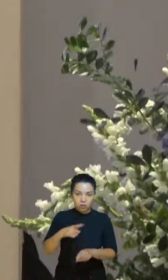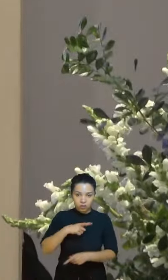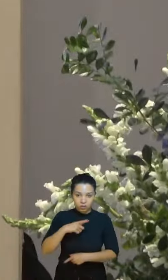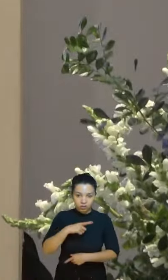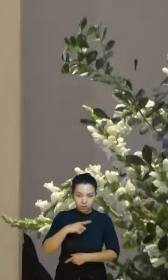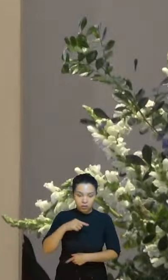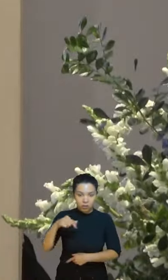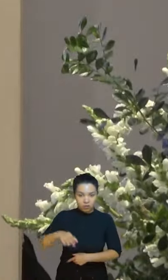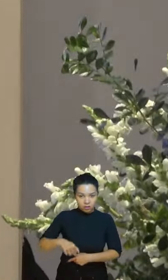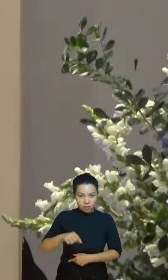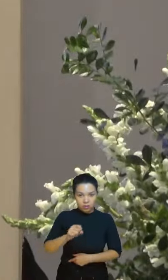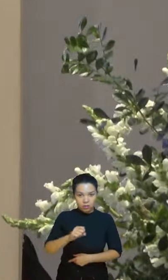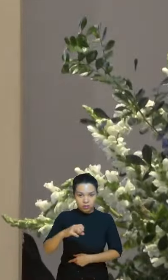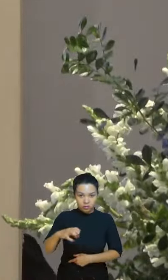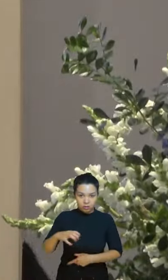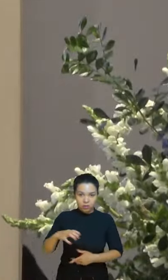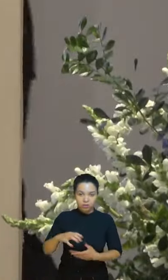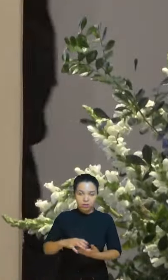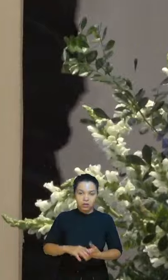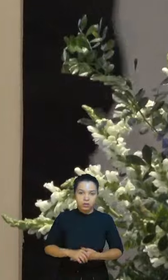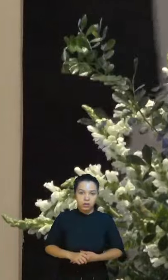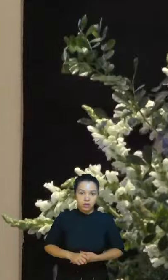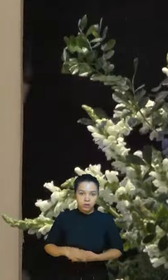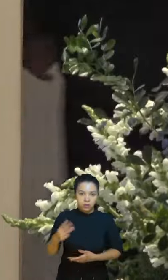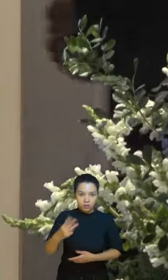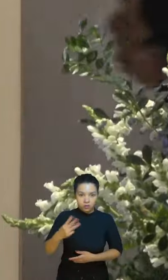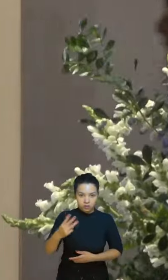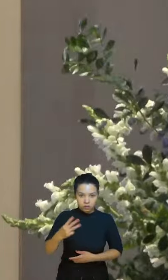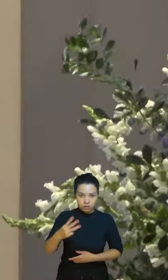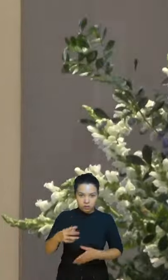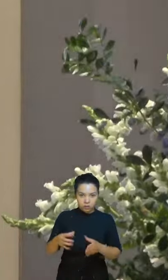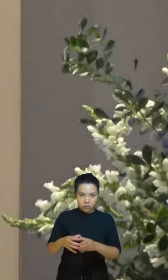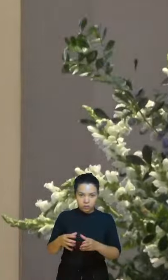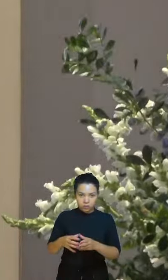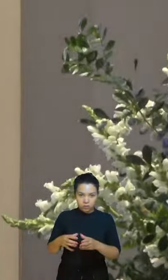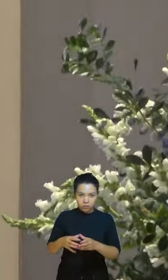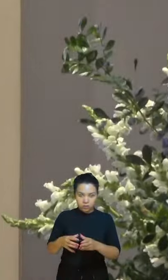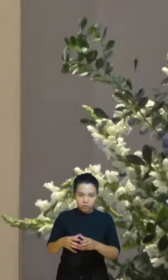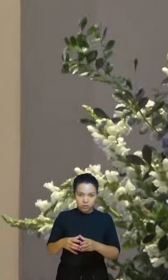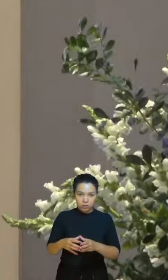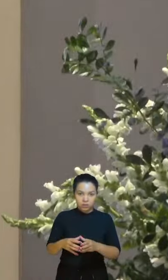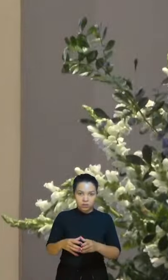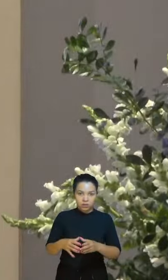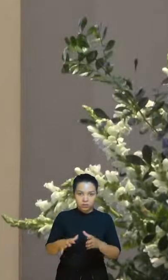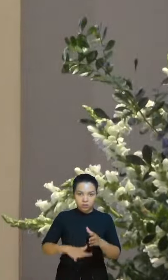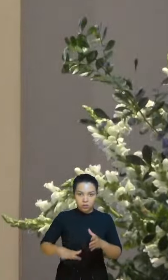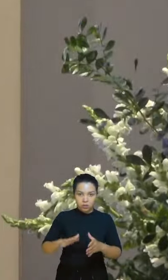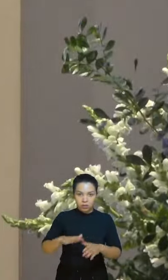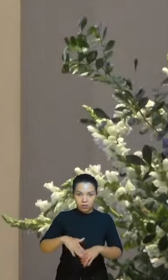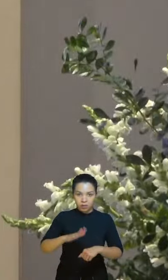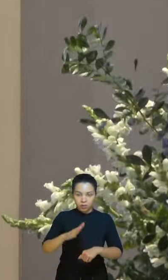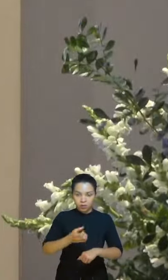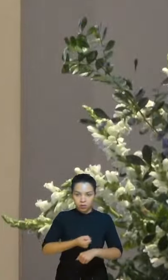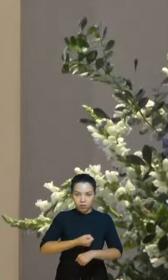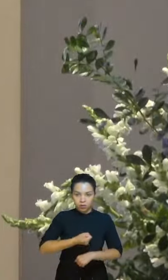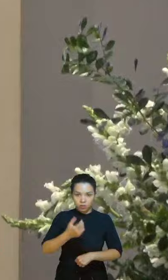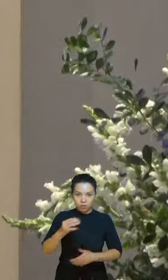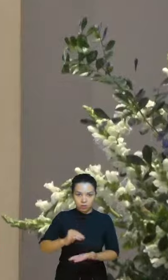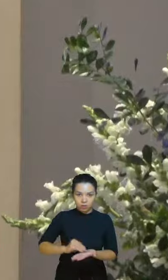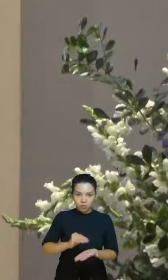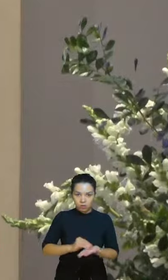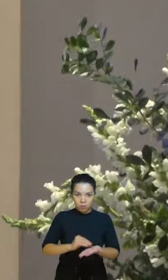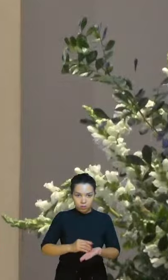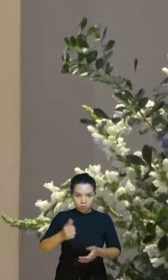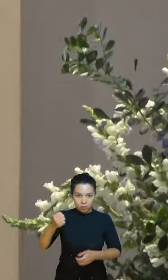Catarina se situa como a terceira unidade da Federação onde há o maior número de demanda O primeiro é o Rio